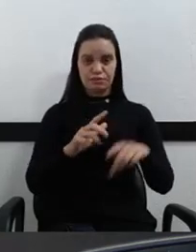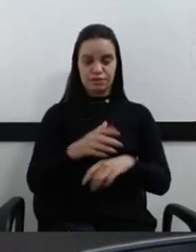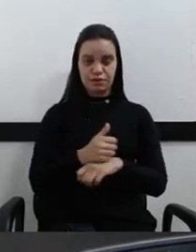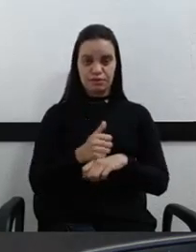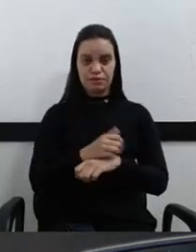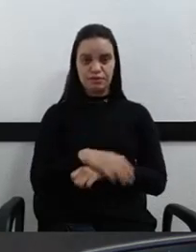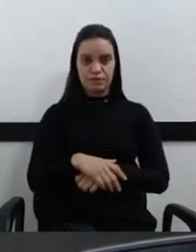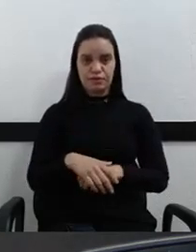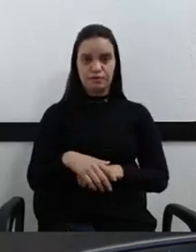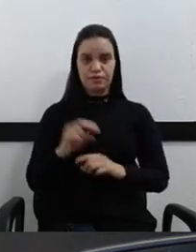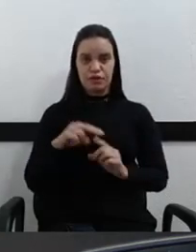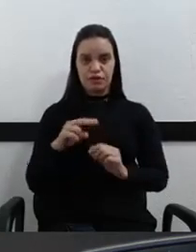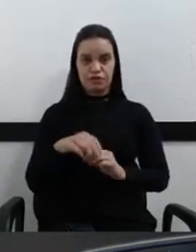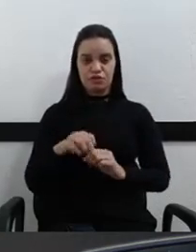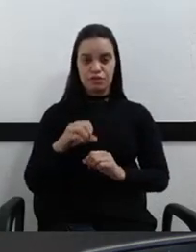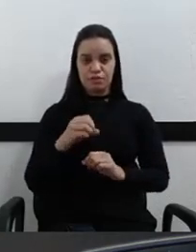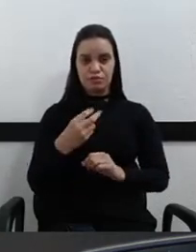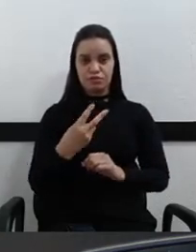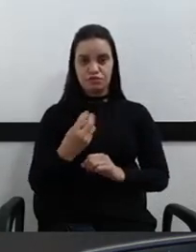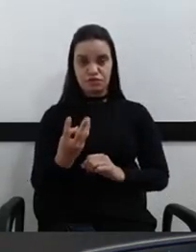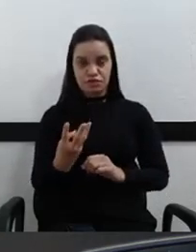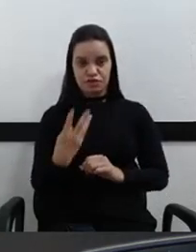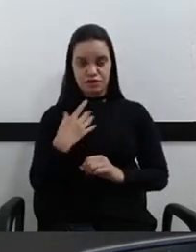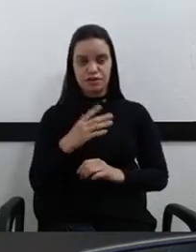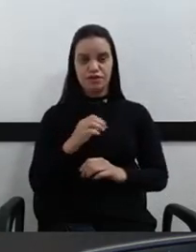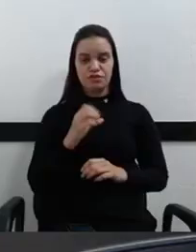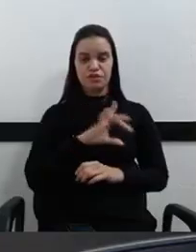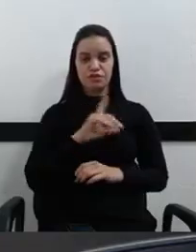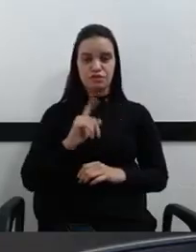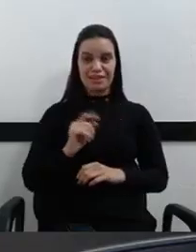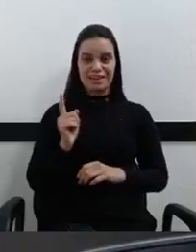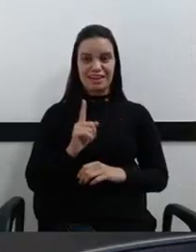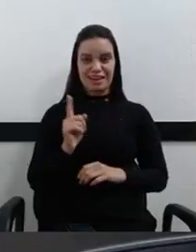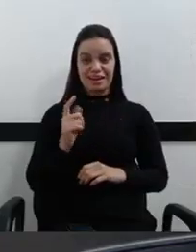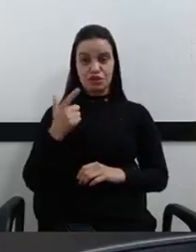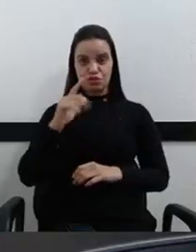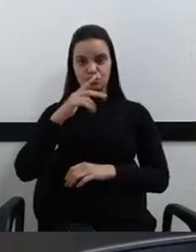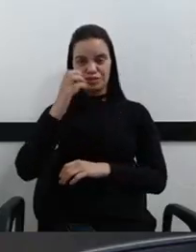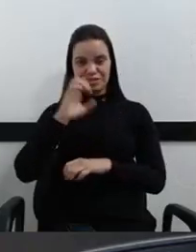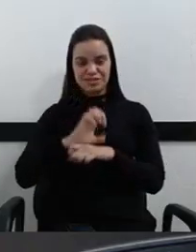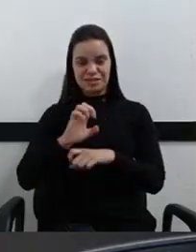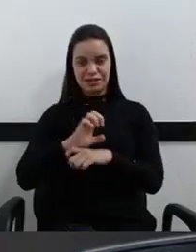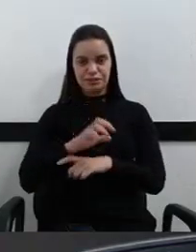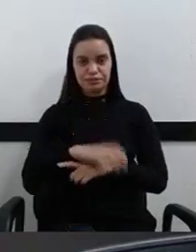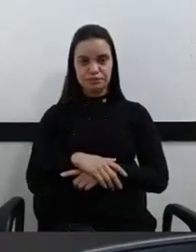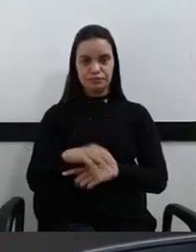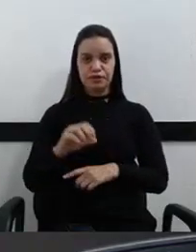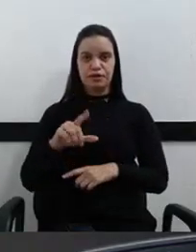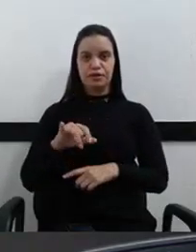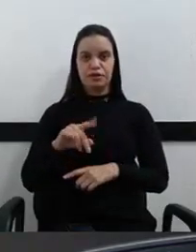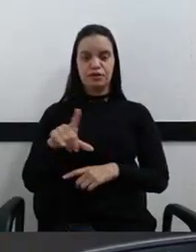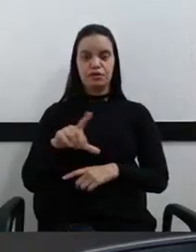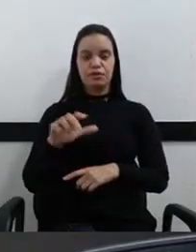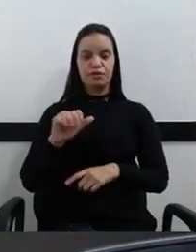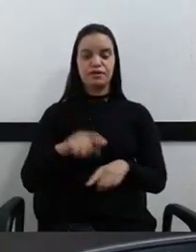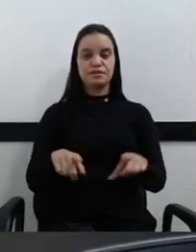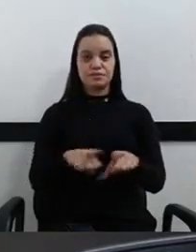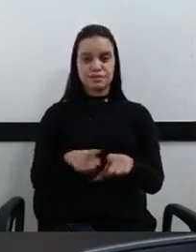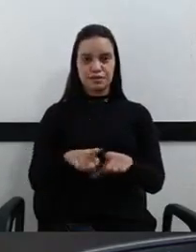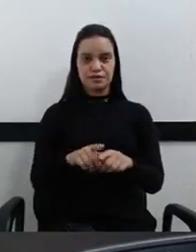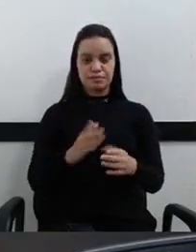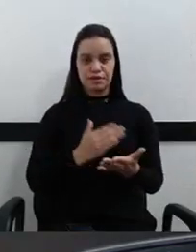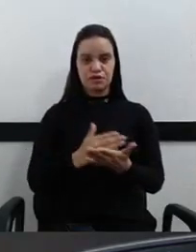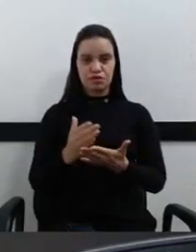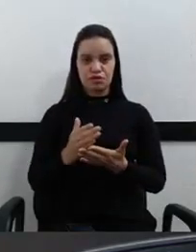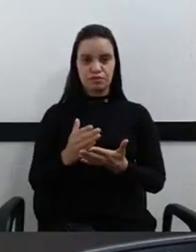De novembro de 23 a maio de 24 foi defensora pública no estado do Ceará com atribuição criminal. A defensora pública Luísa Caçula Piacentini também ingressou na